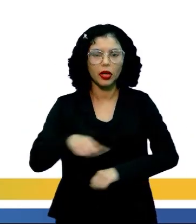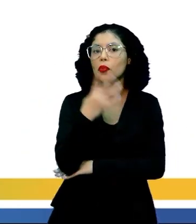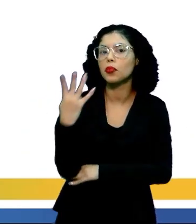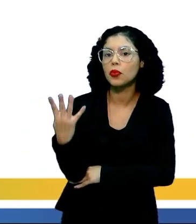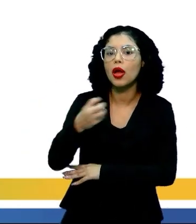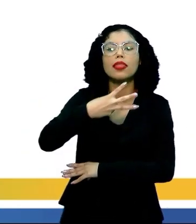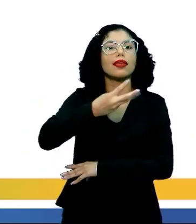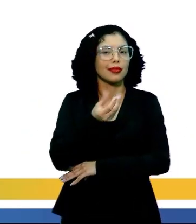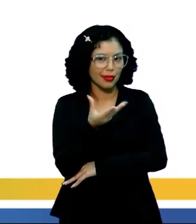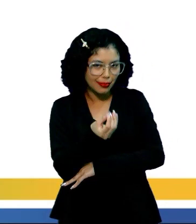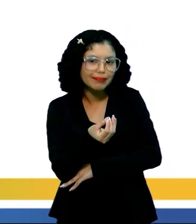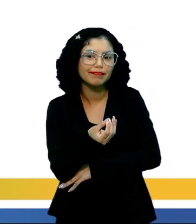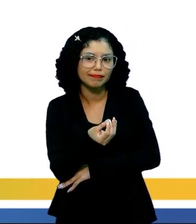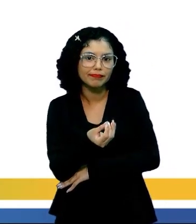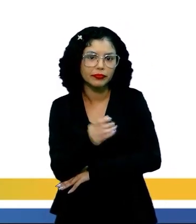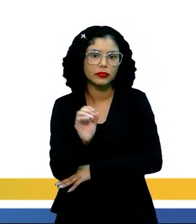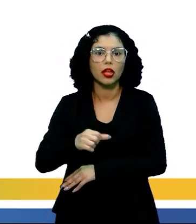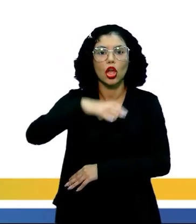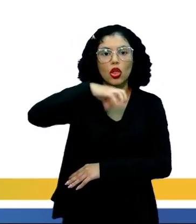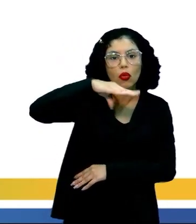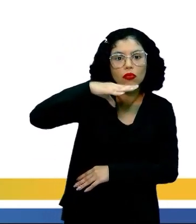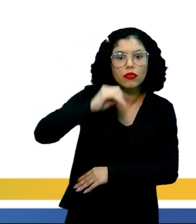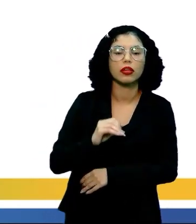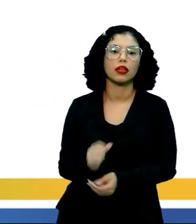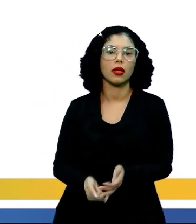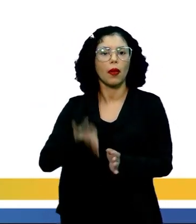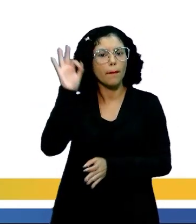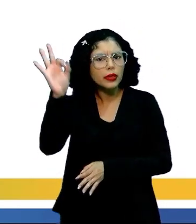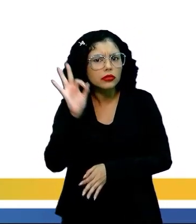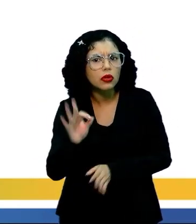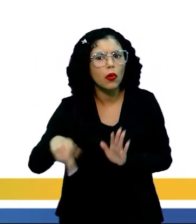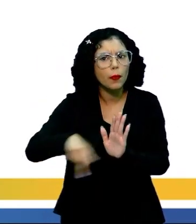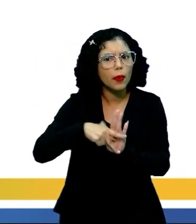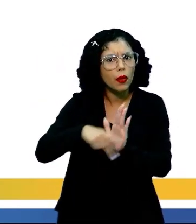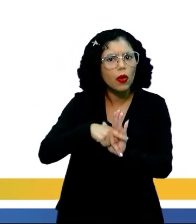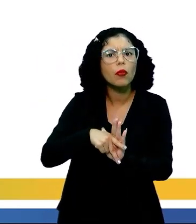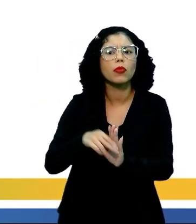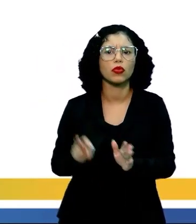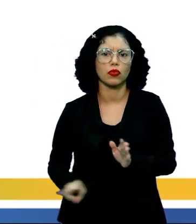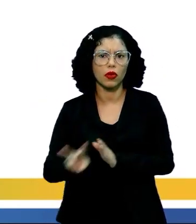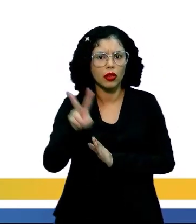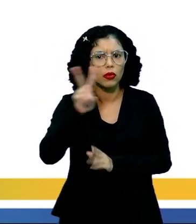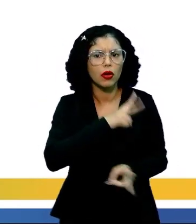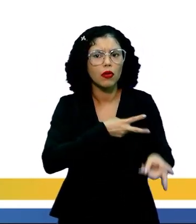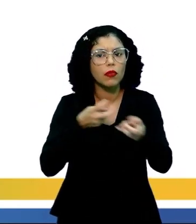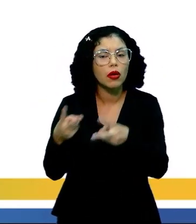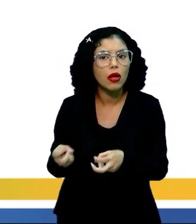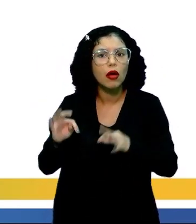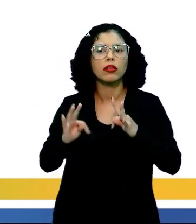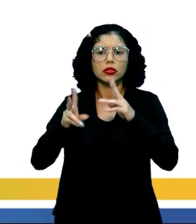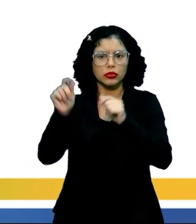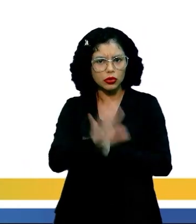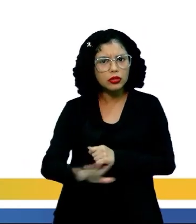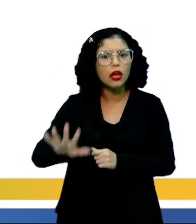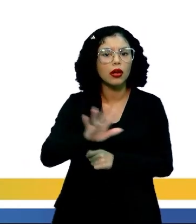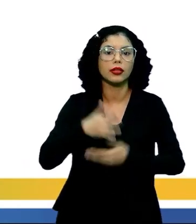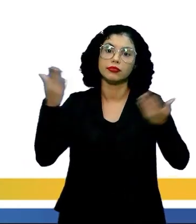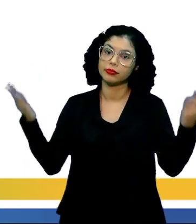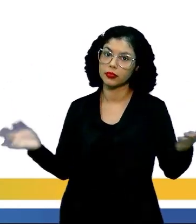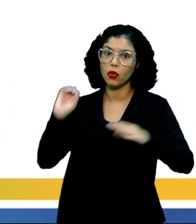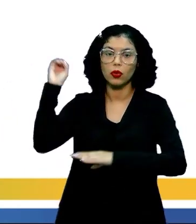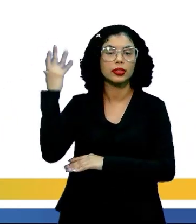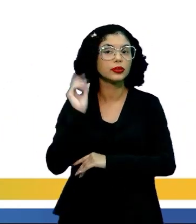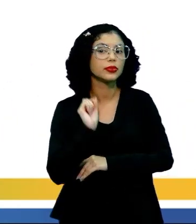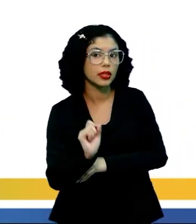quanto? 360. E 90 é um percentual desse valor. E esse valor é o valor total. Então, no